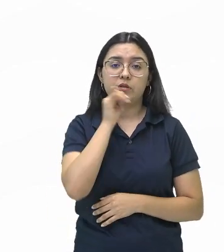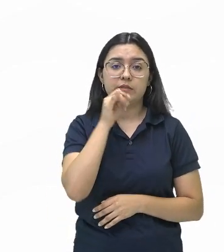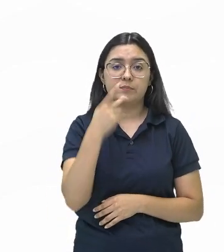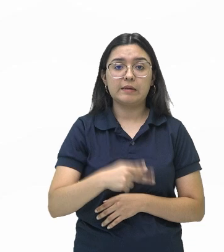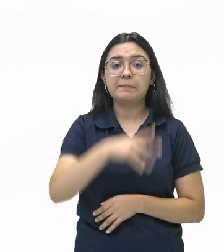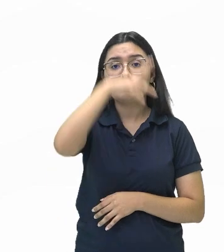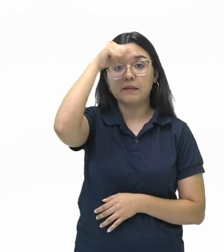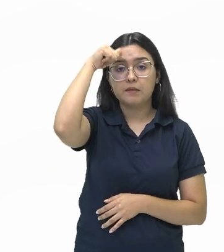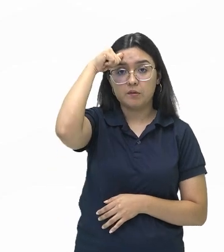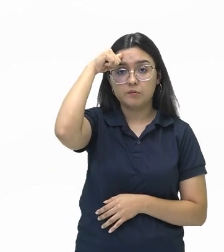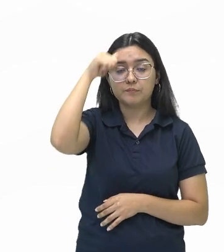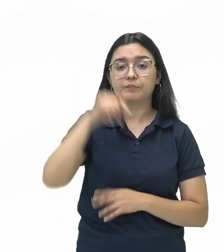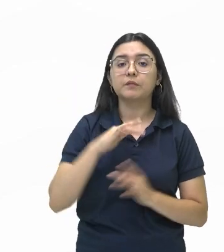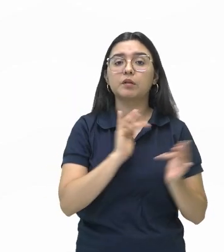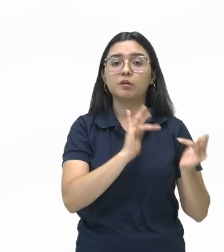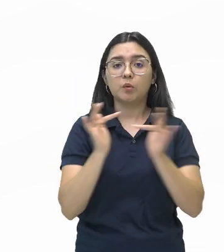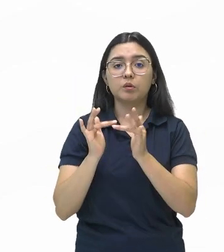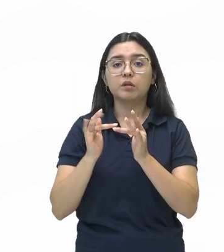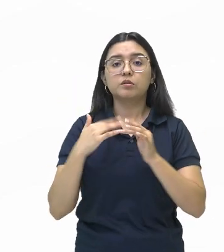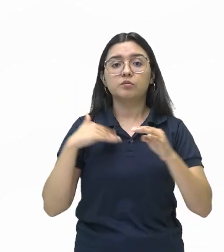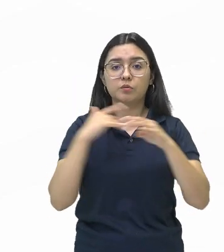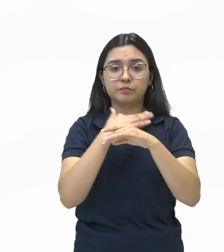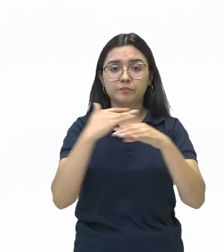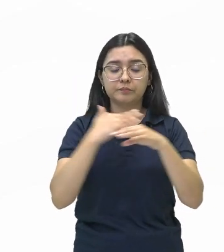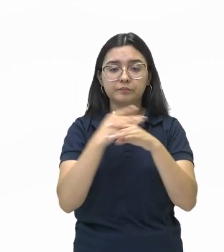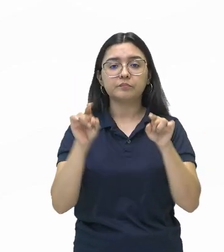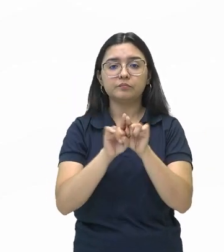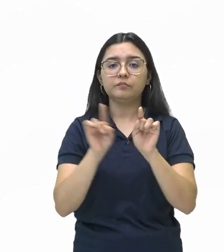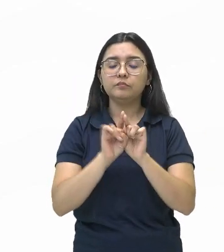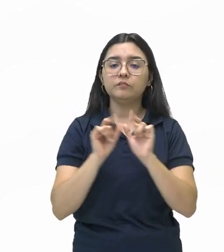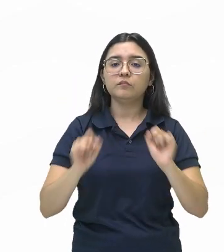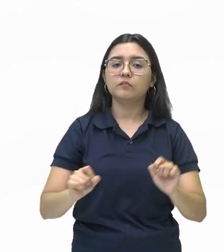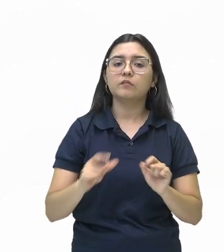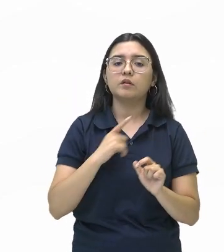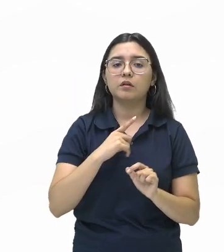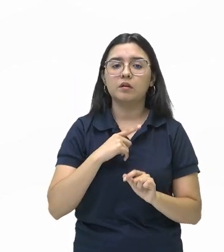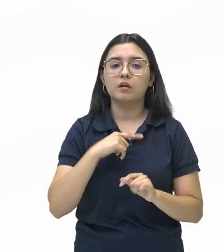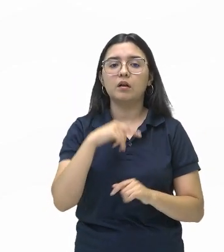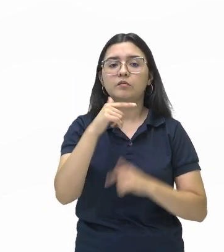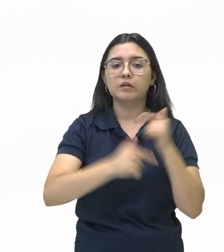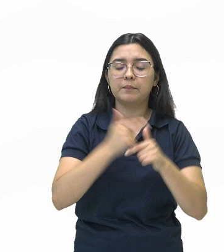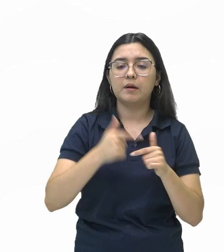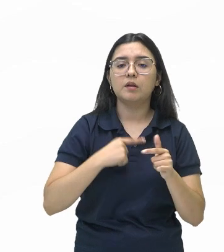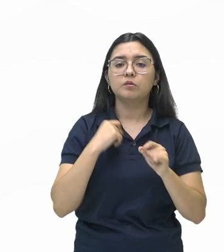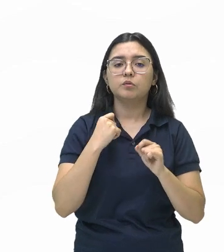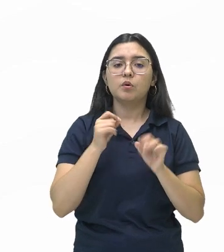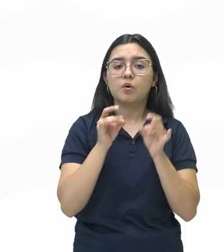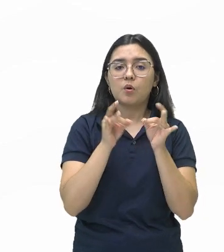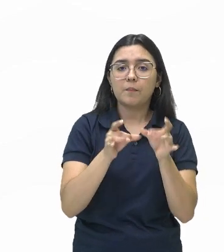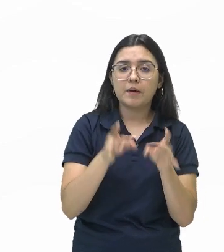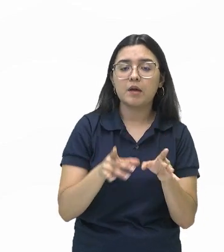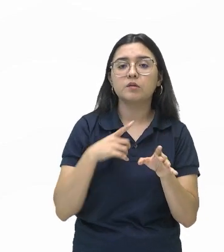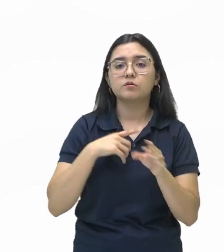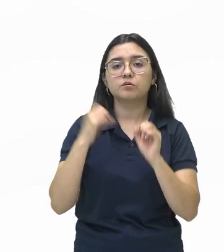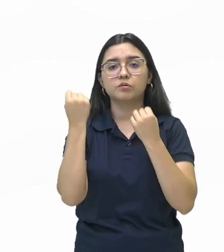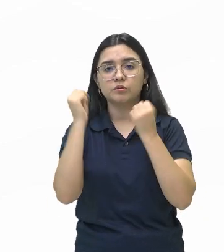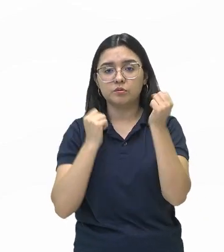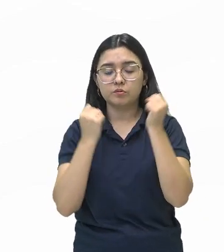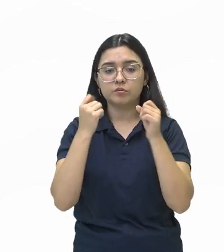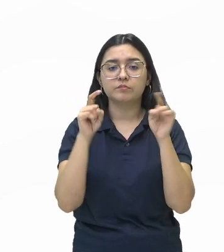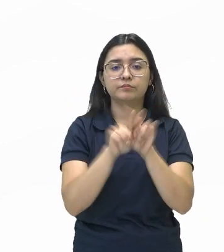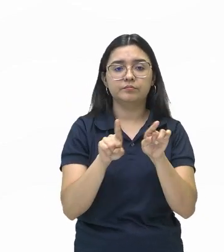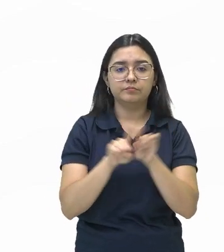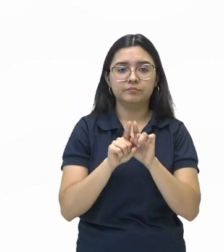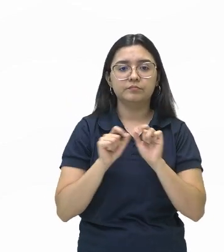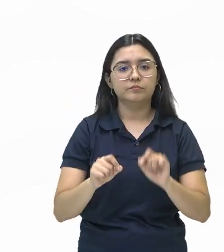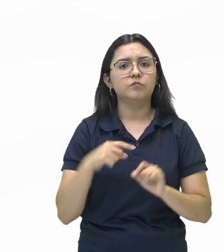Manaus. Então, no contexto urbano, então, isso inclui a atividade do comércio, do serviço, da indústria, né? A alienação ainda é